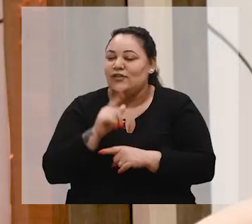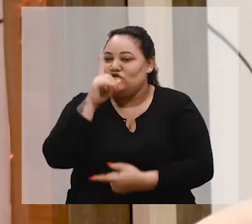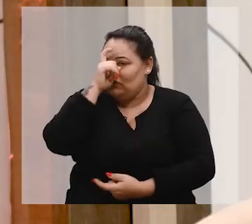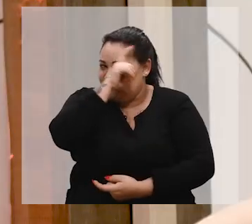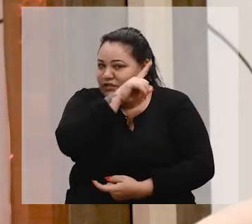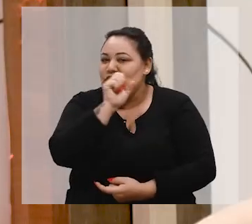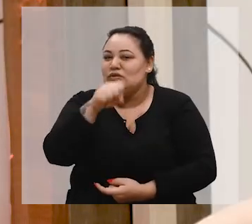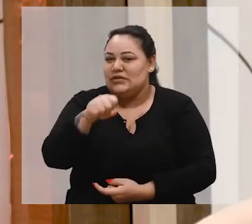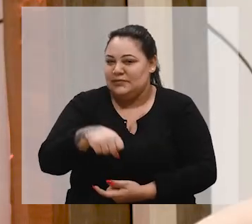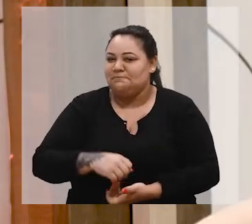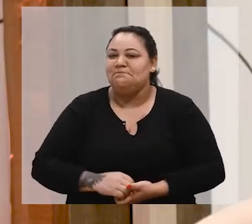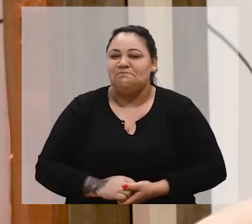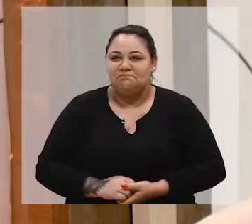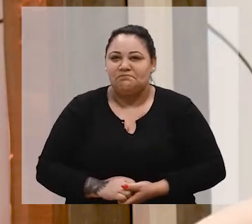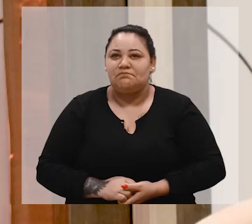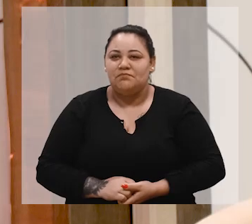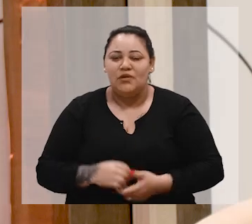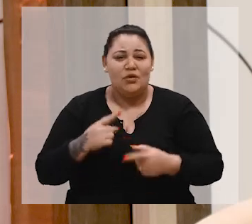diferentes, por conta